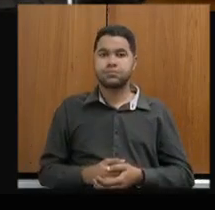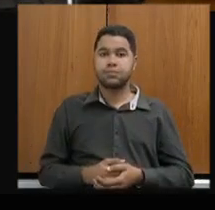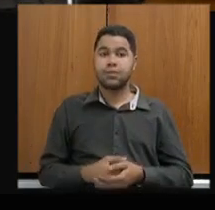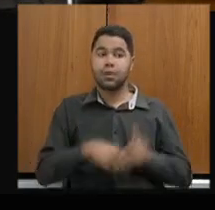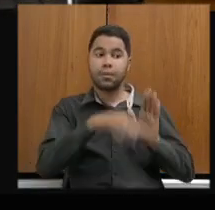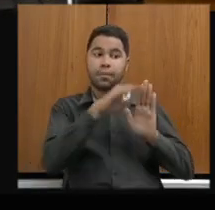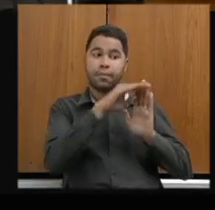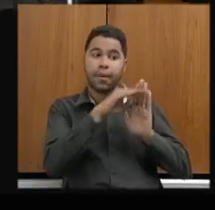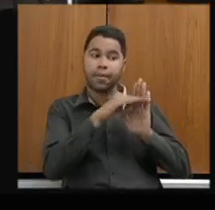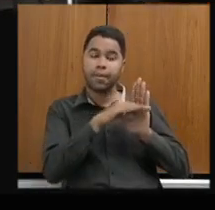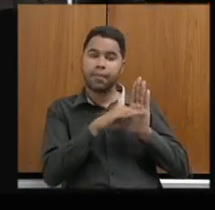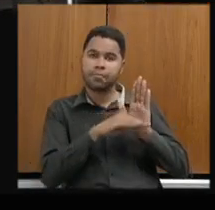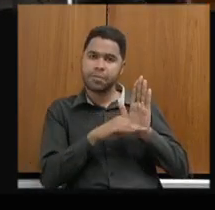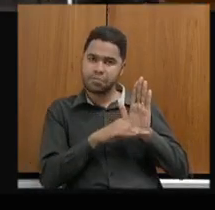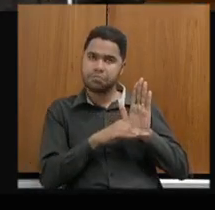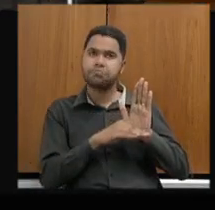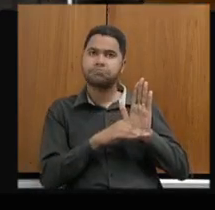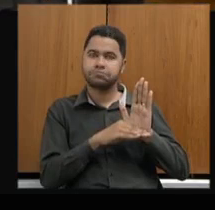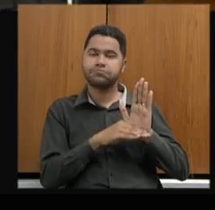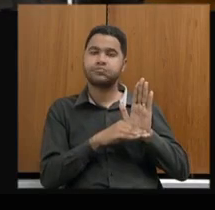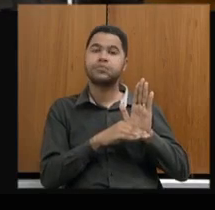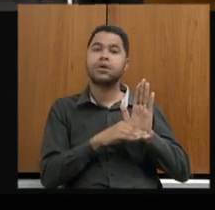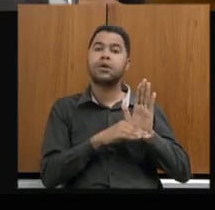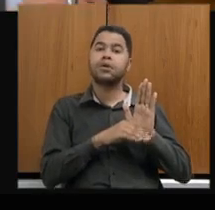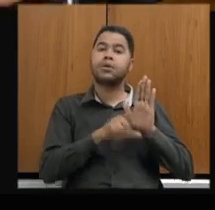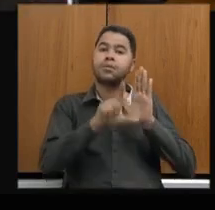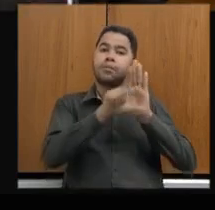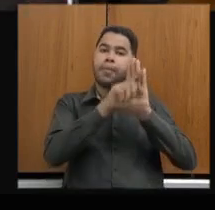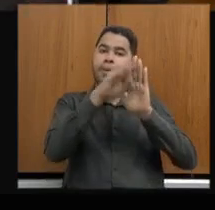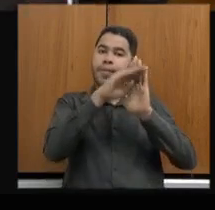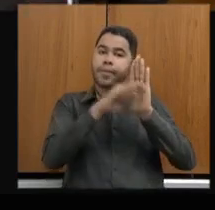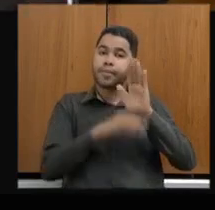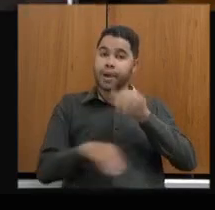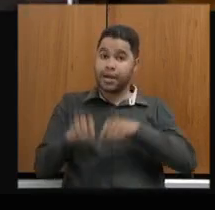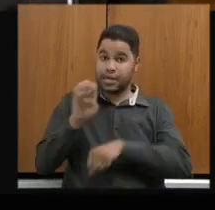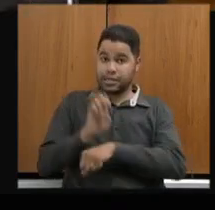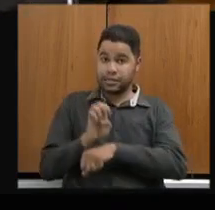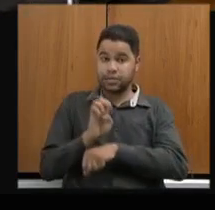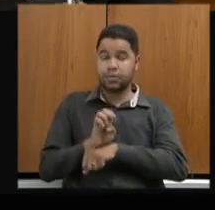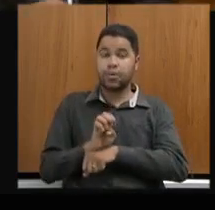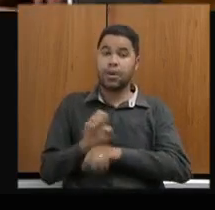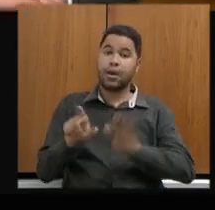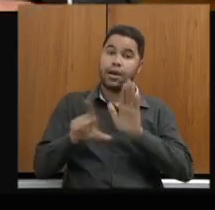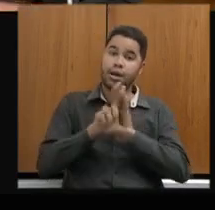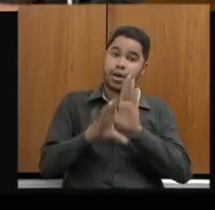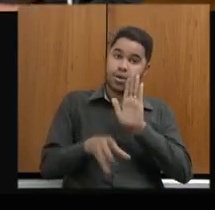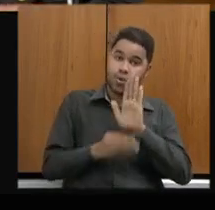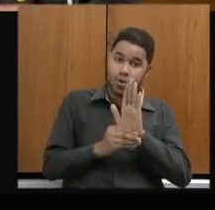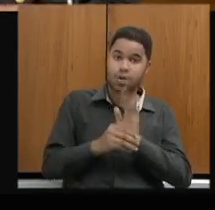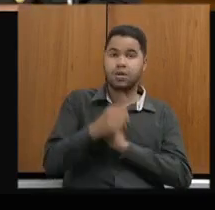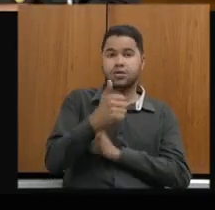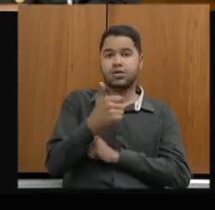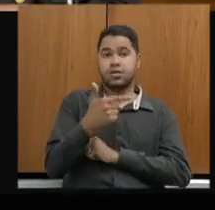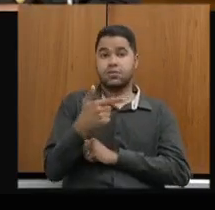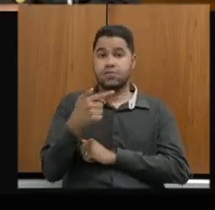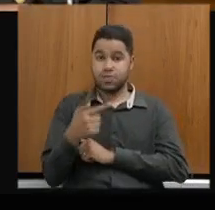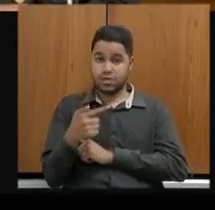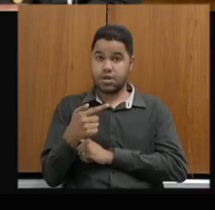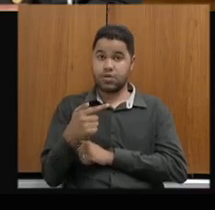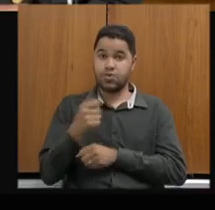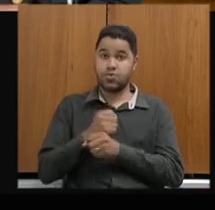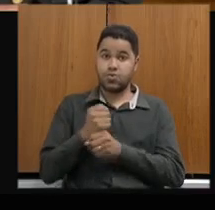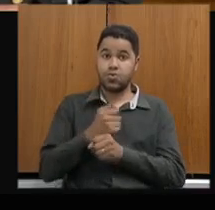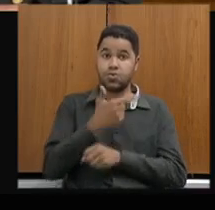regidos né pela disciplina de legislação Estadual então tanto a lei complementar 127 de